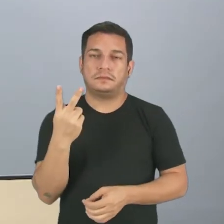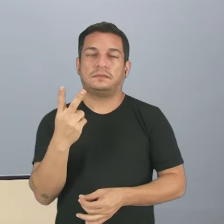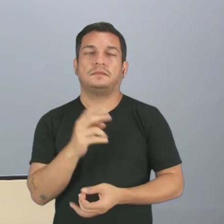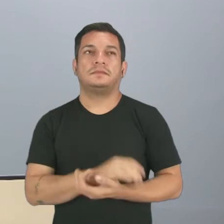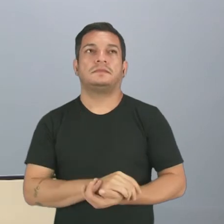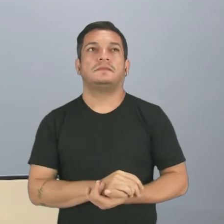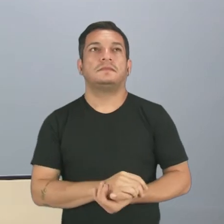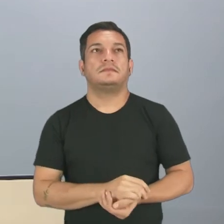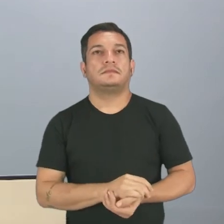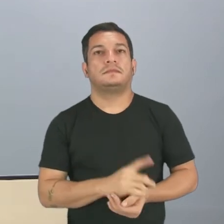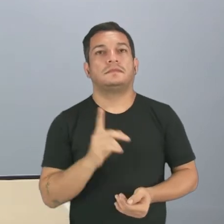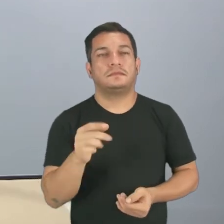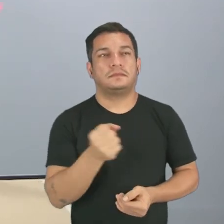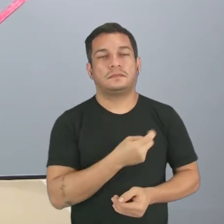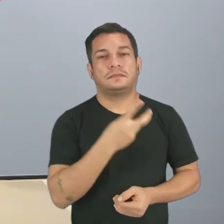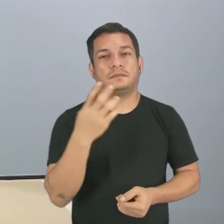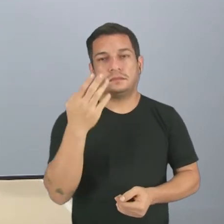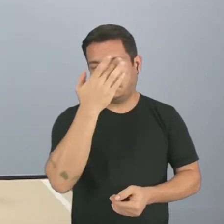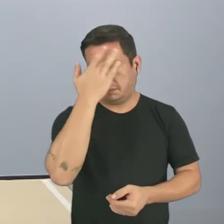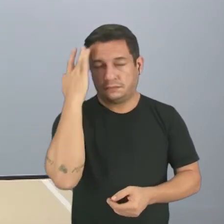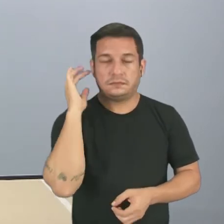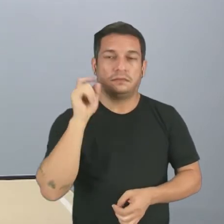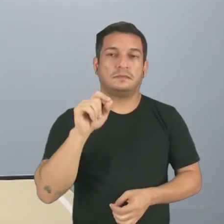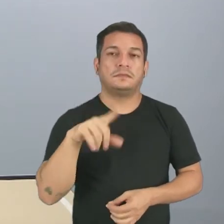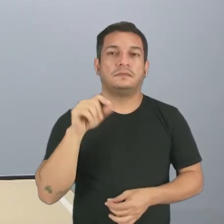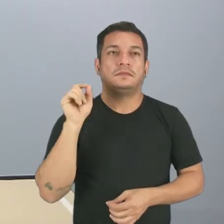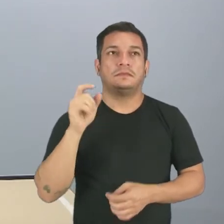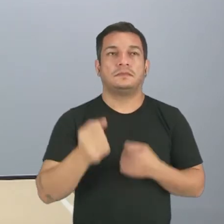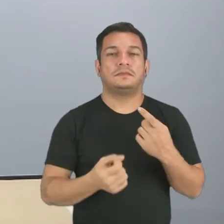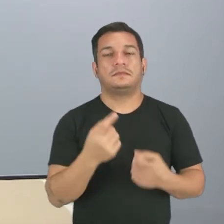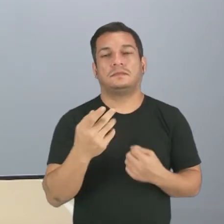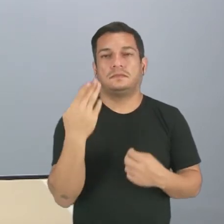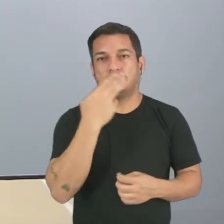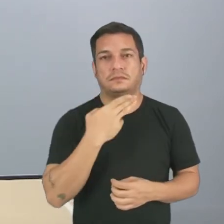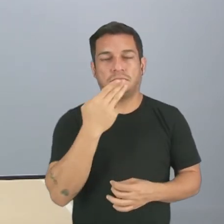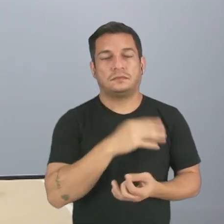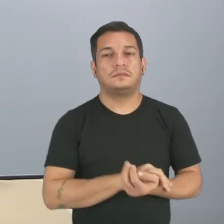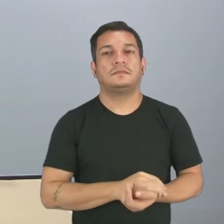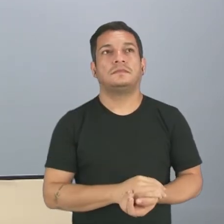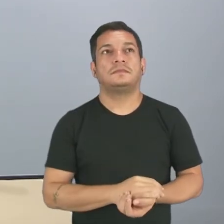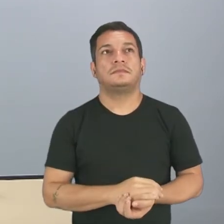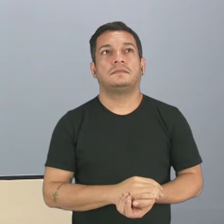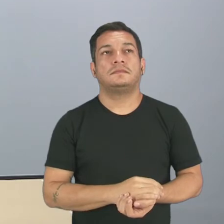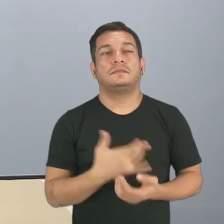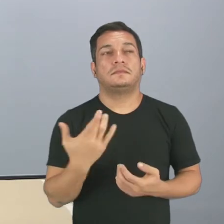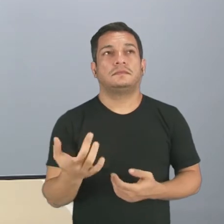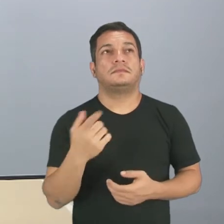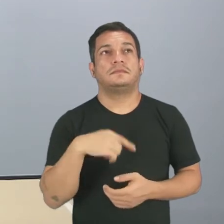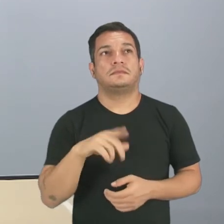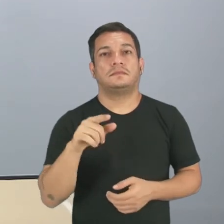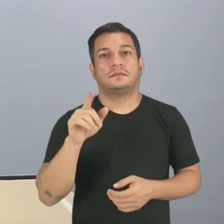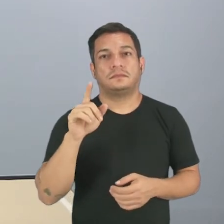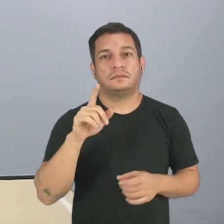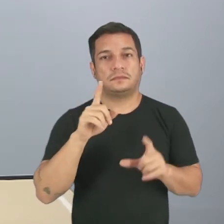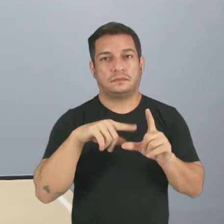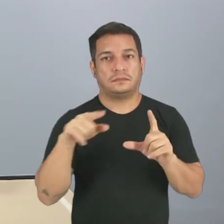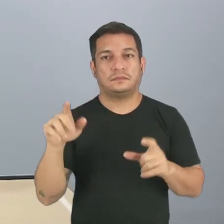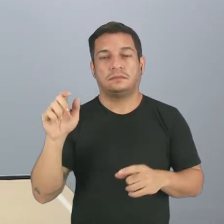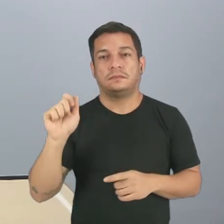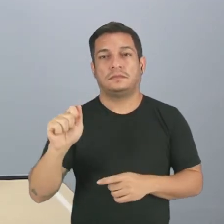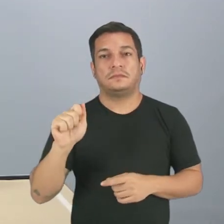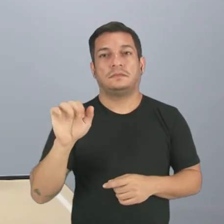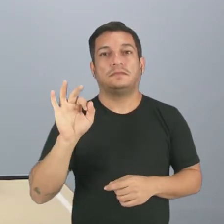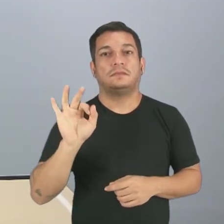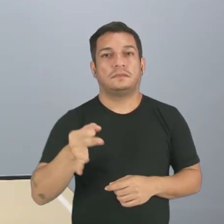2, que é a quantidade de pessoas que escolheram a pipoca doce. Então, o nosso gráfico A está